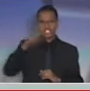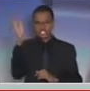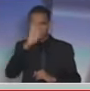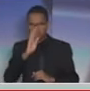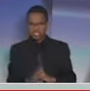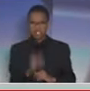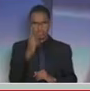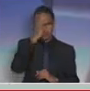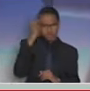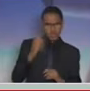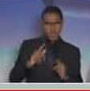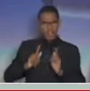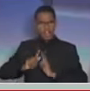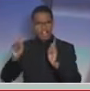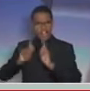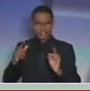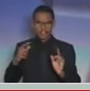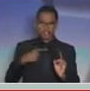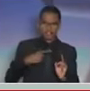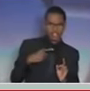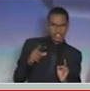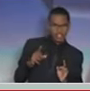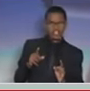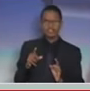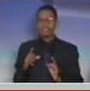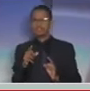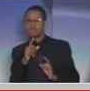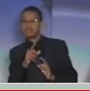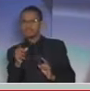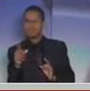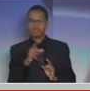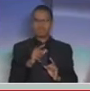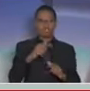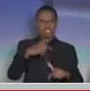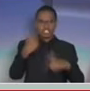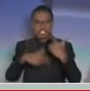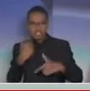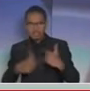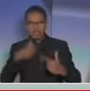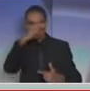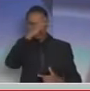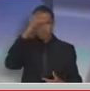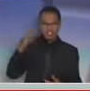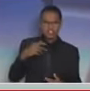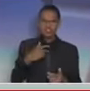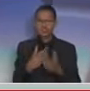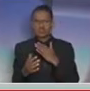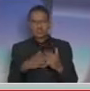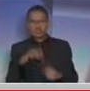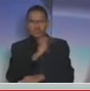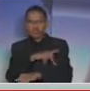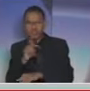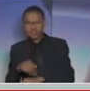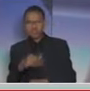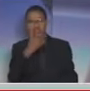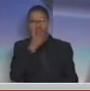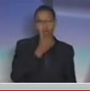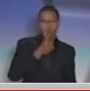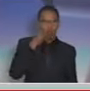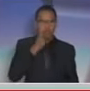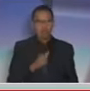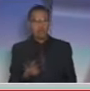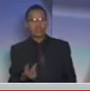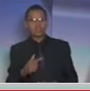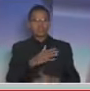Brasil, e sobretudo ele estava se referindo também aos servidores da prefeitura, as nossas professoras, os nossos professores, os